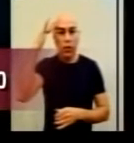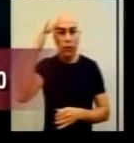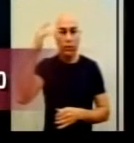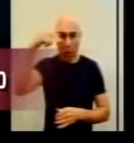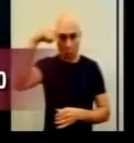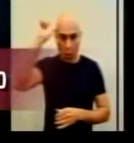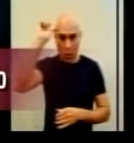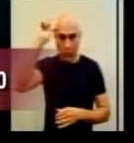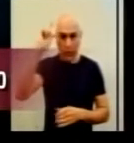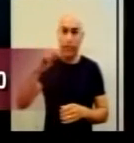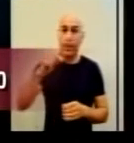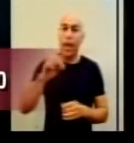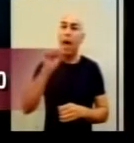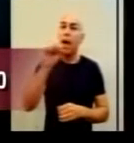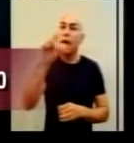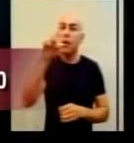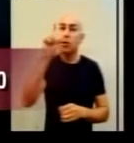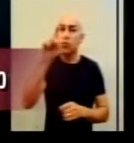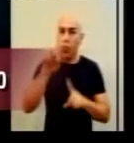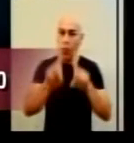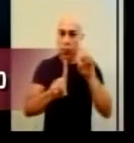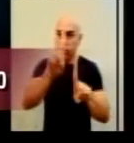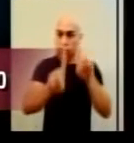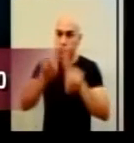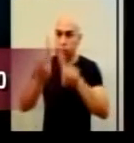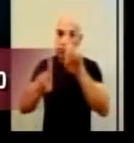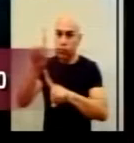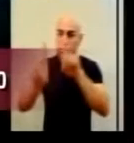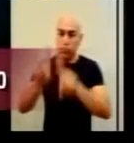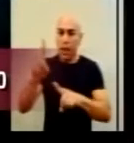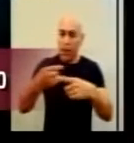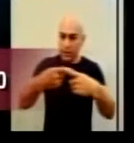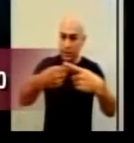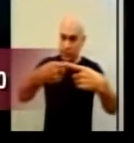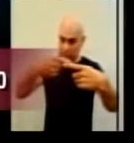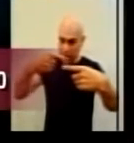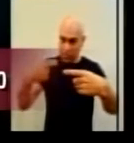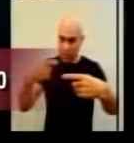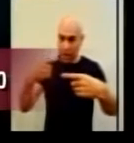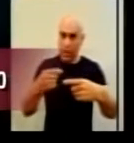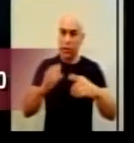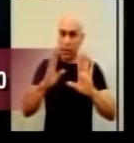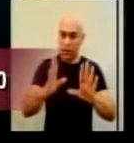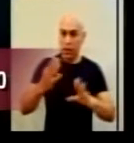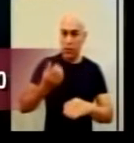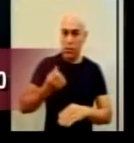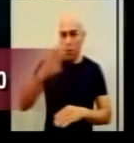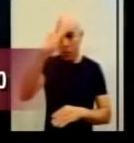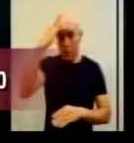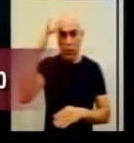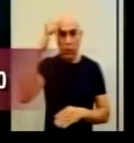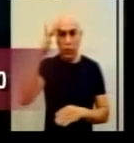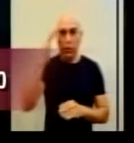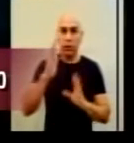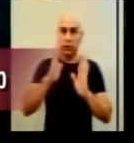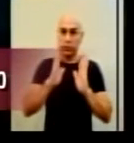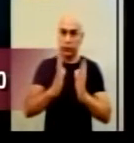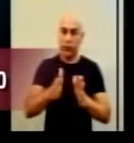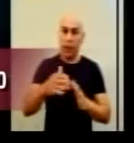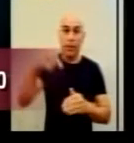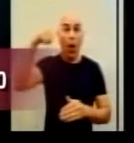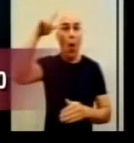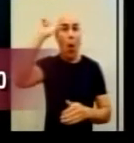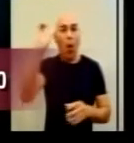nas colunas azuis. Então, por semana, foram esses casos que ocorreram, acrescentando os casos que tinham entrado